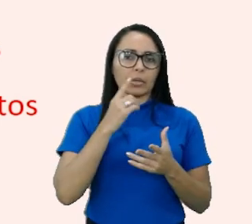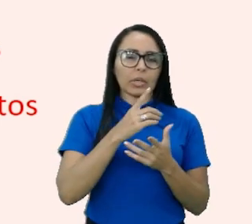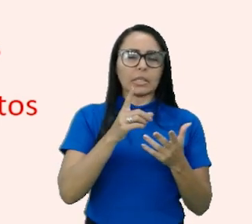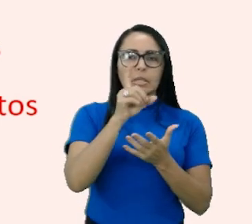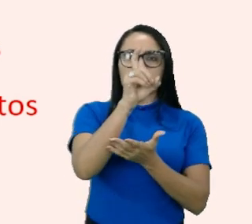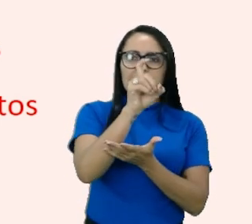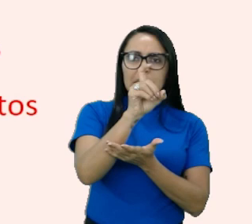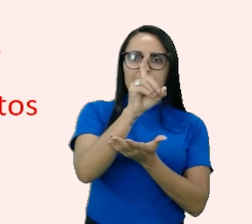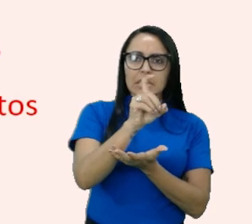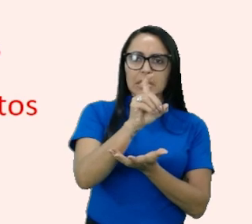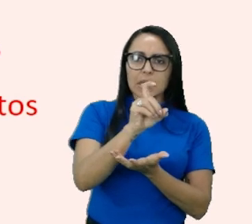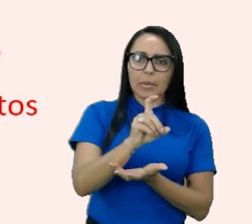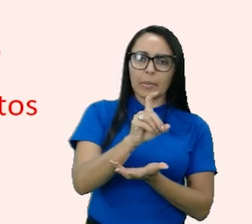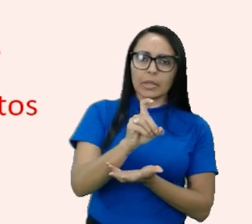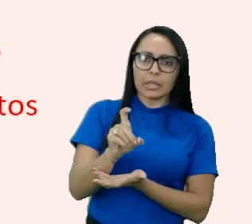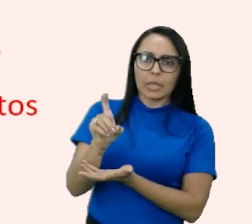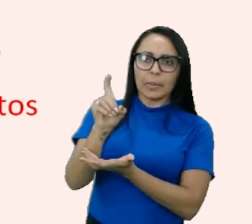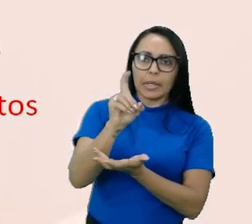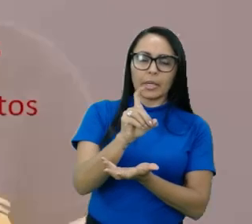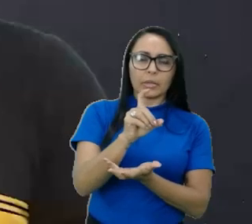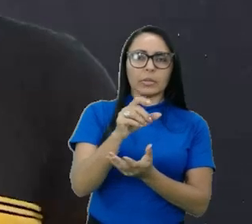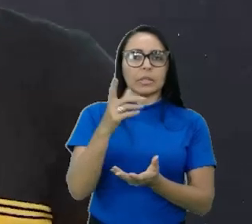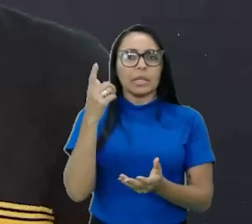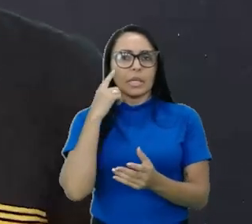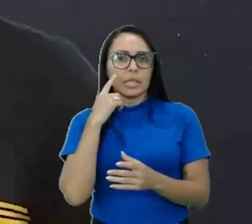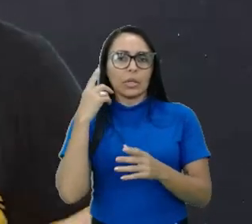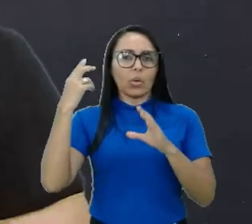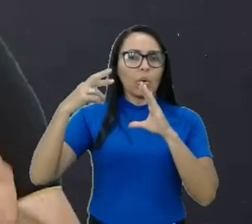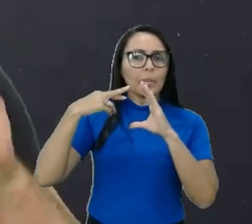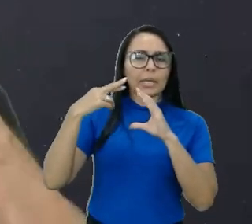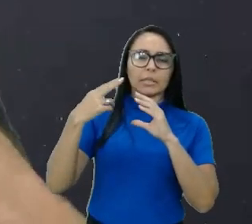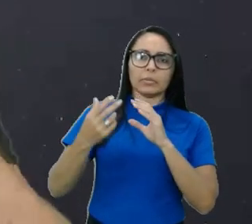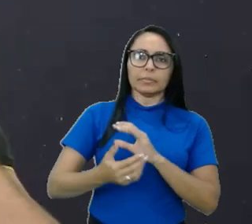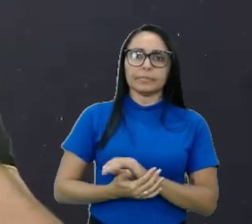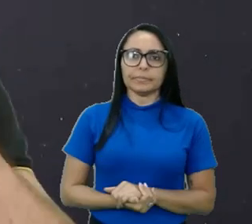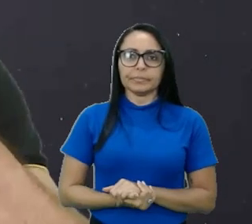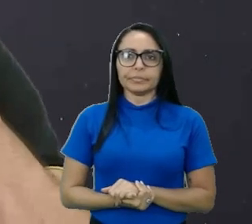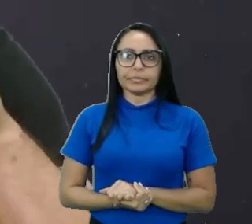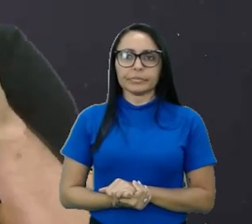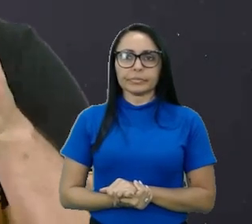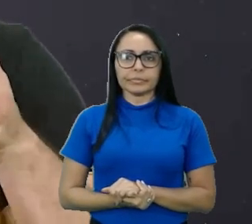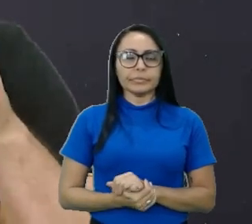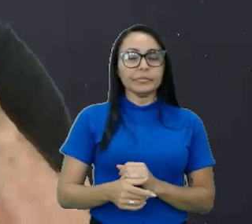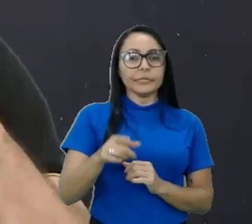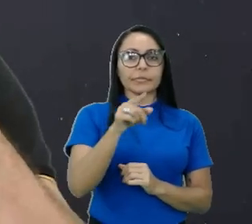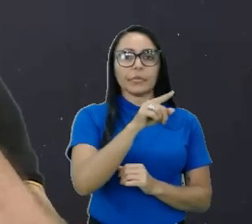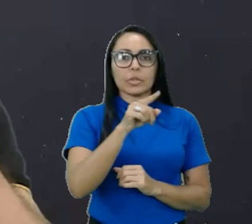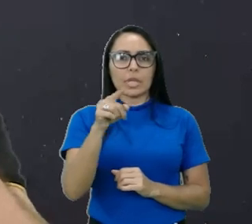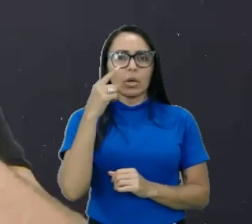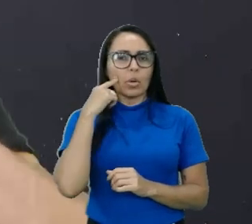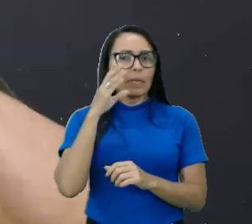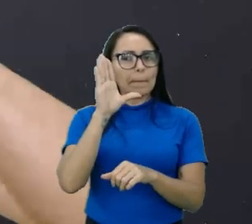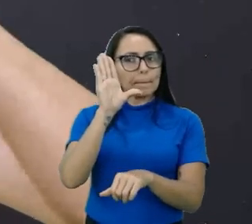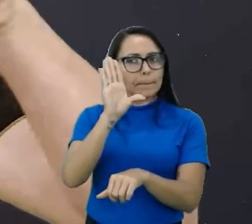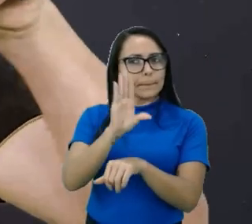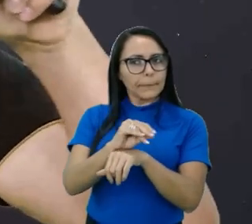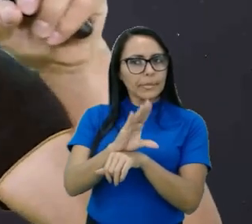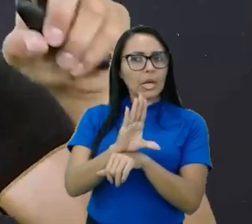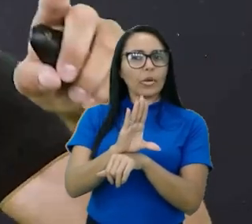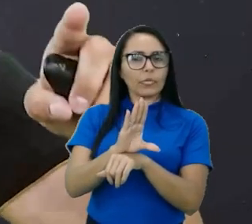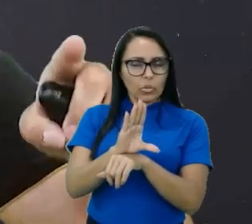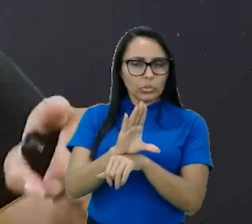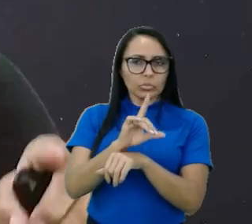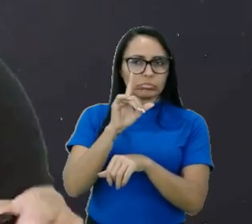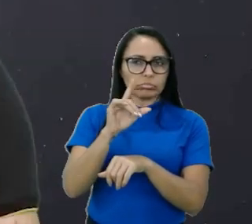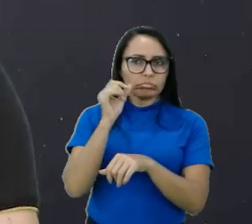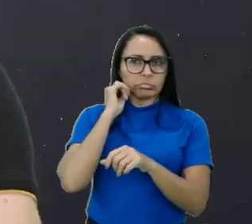borrifador em mililitro. Roberto, na transmissão, corta para mim. Você agora vai fazer um print dessa tela. Quando você tiver